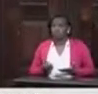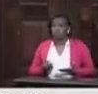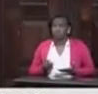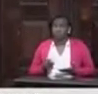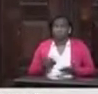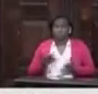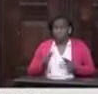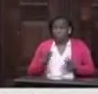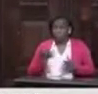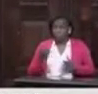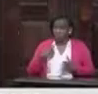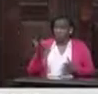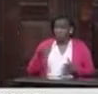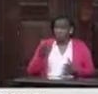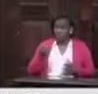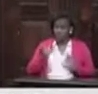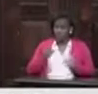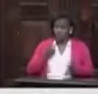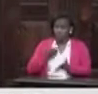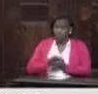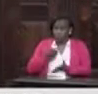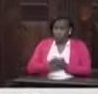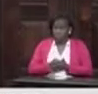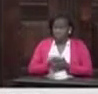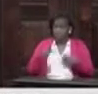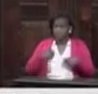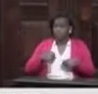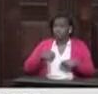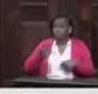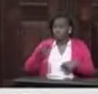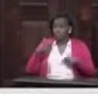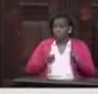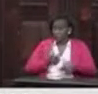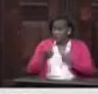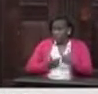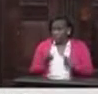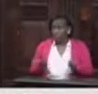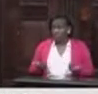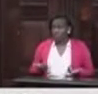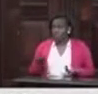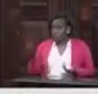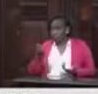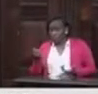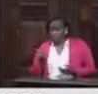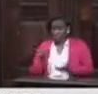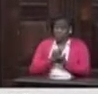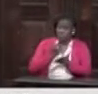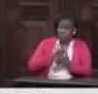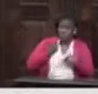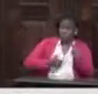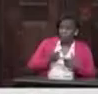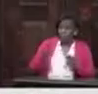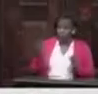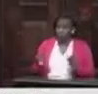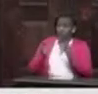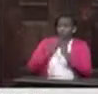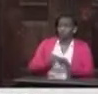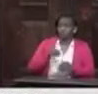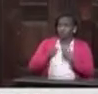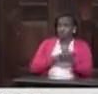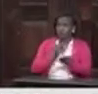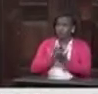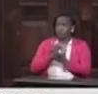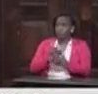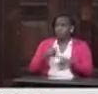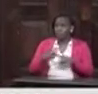determinada pensão, são obrigadas a se colocar no mercado de trabalho para complementar esse salário no sentido